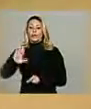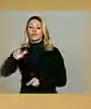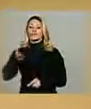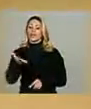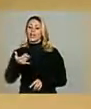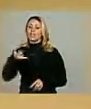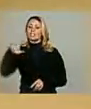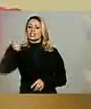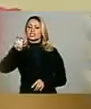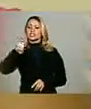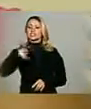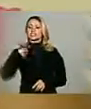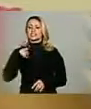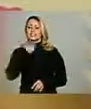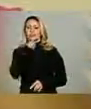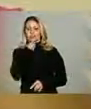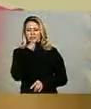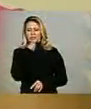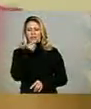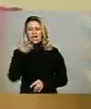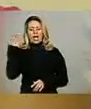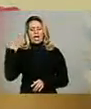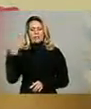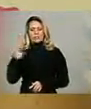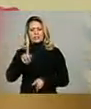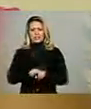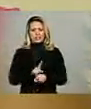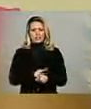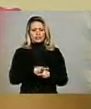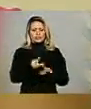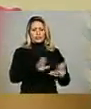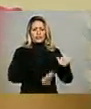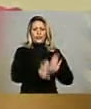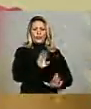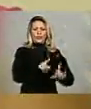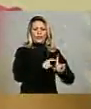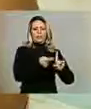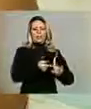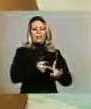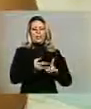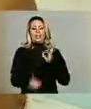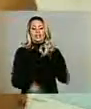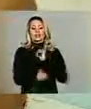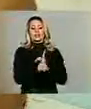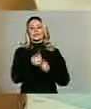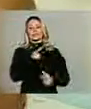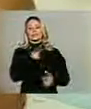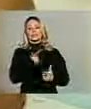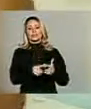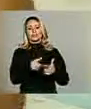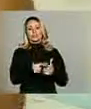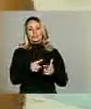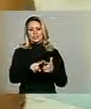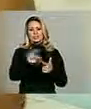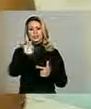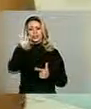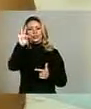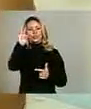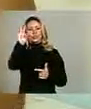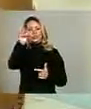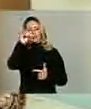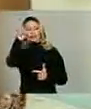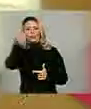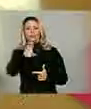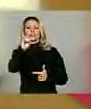com 15 anos. Na época, ao fazer o pré-natal, Luzenir descobriu que era portadora de toxoplasmose,